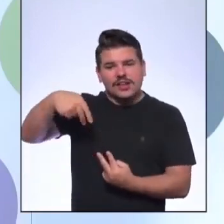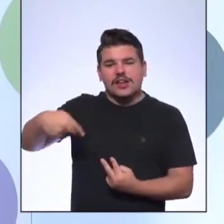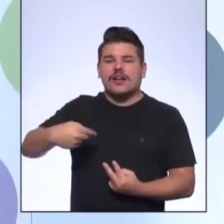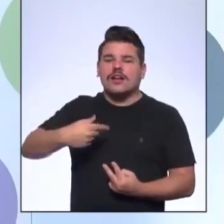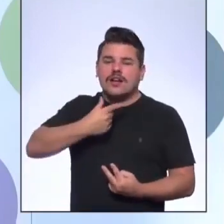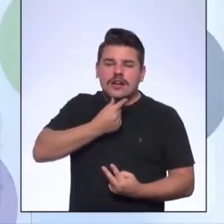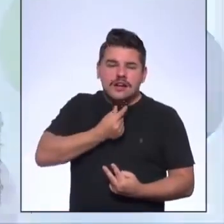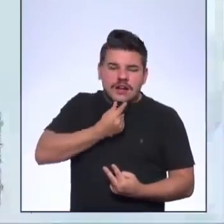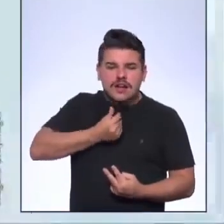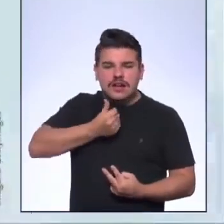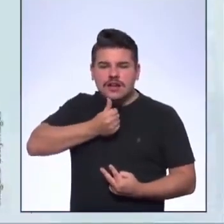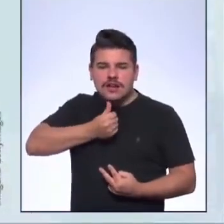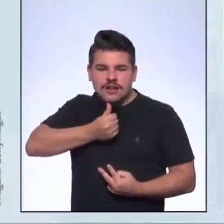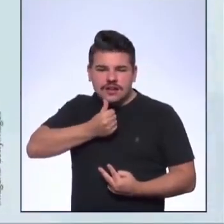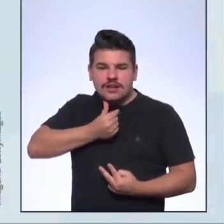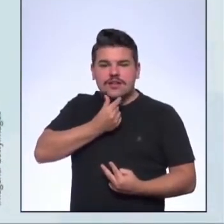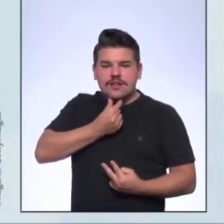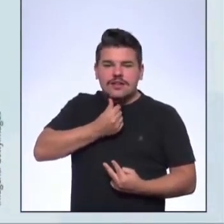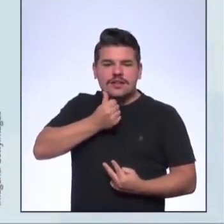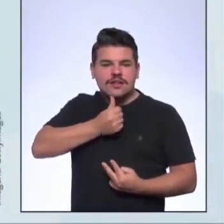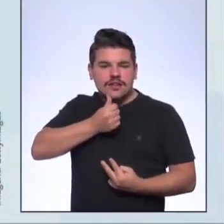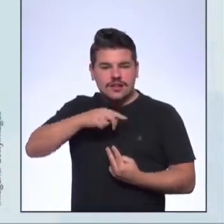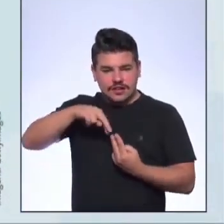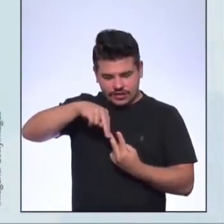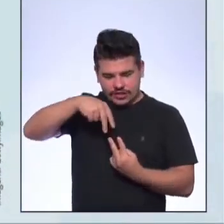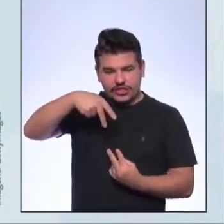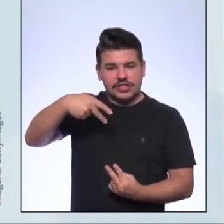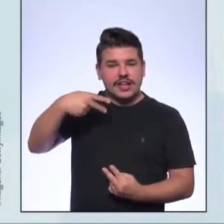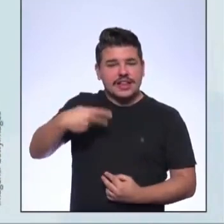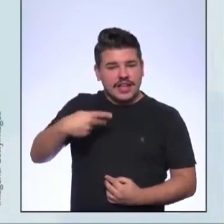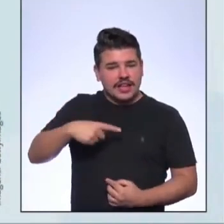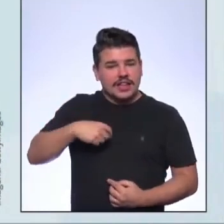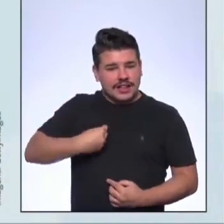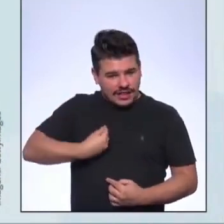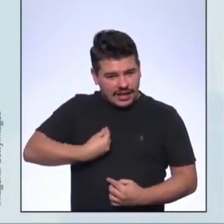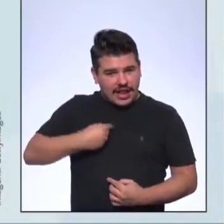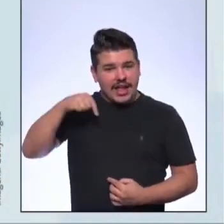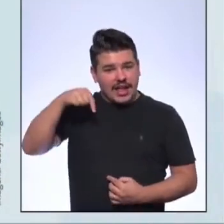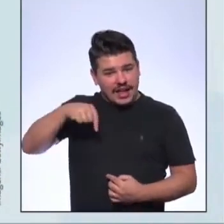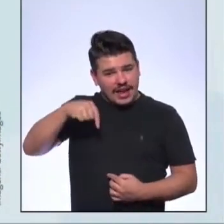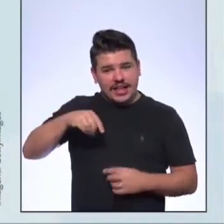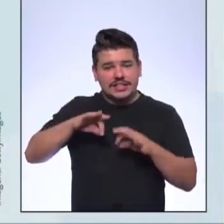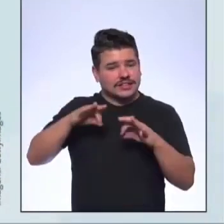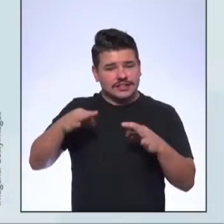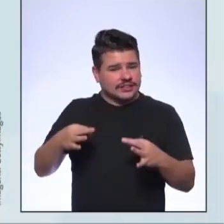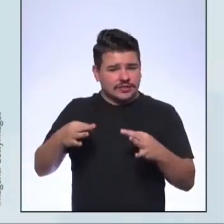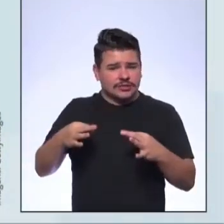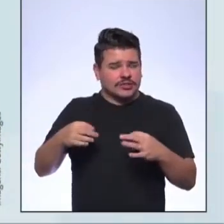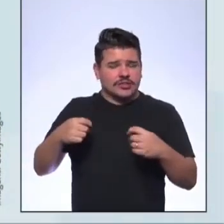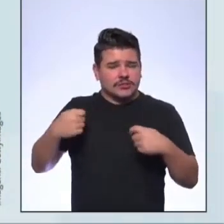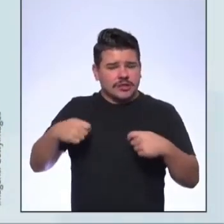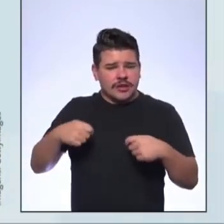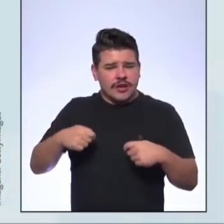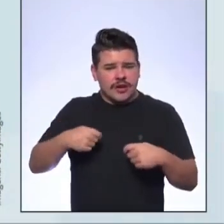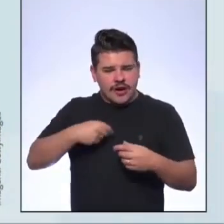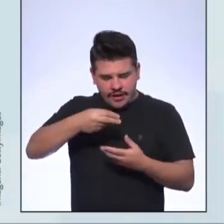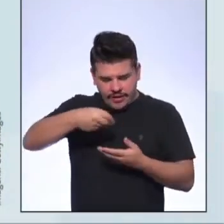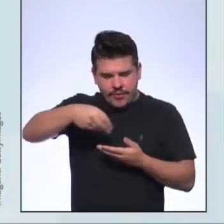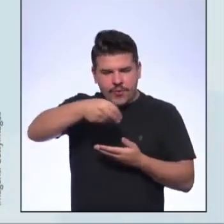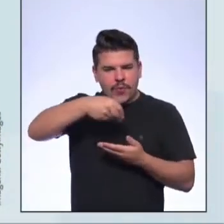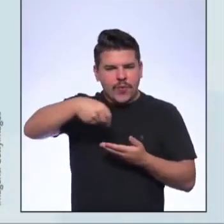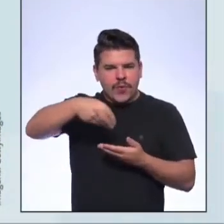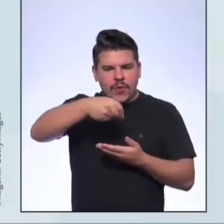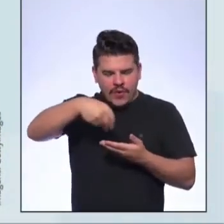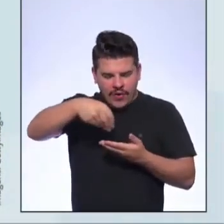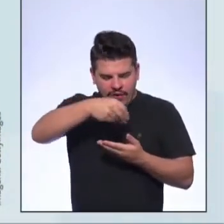Então, a flor dela é uma flor hermafrodita. Significa o quê? Que o processo de reprodução ali acontece através da autopolinização.